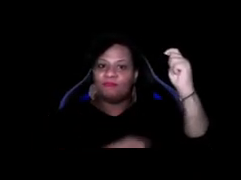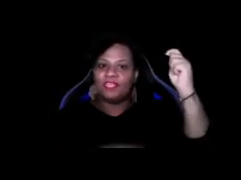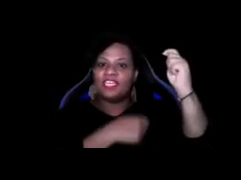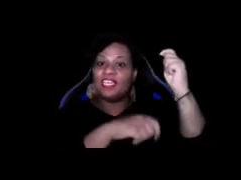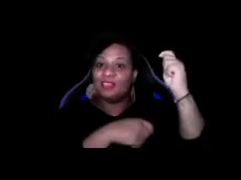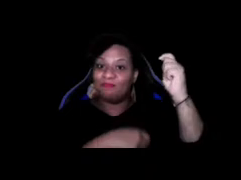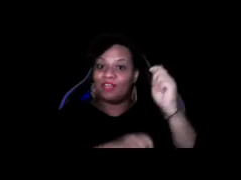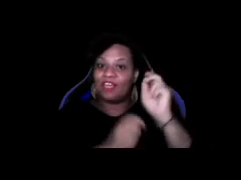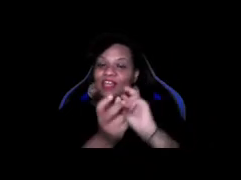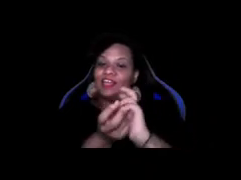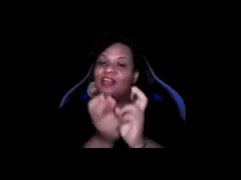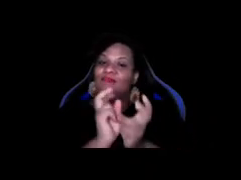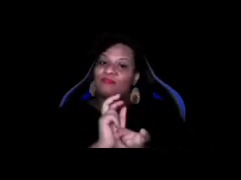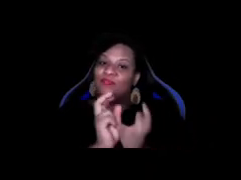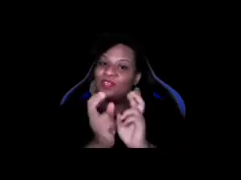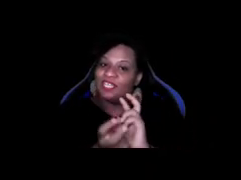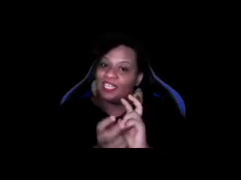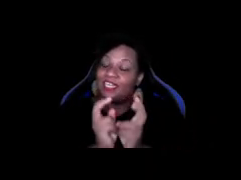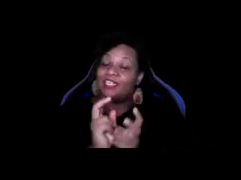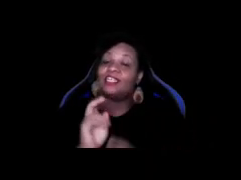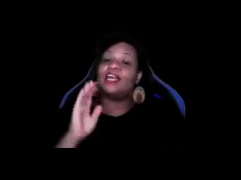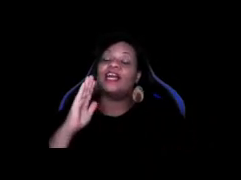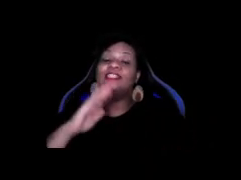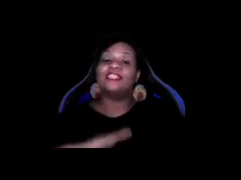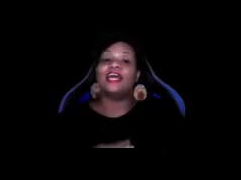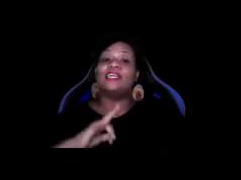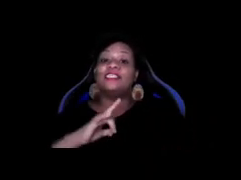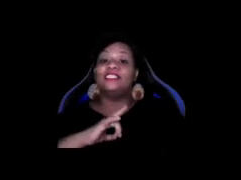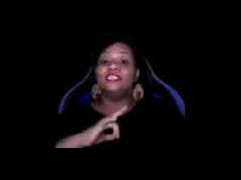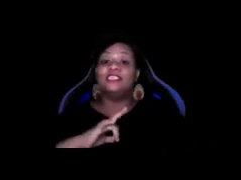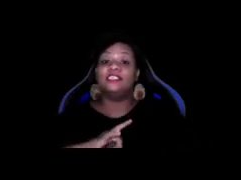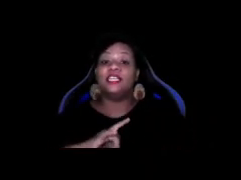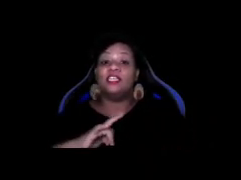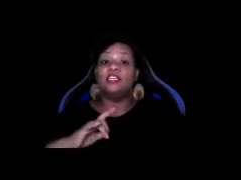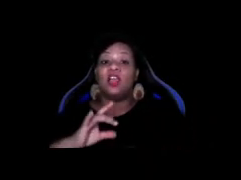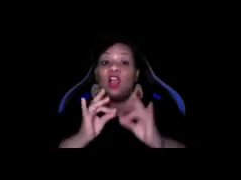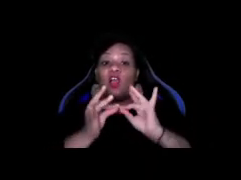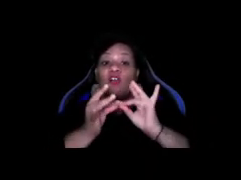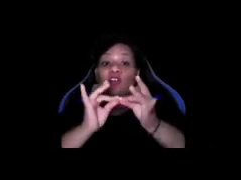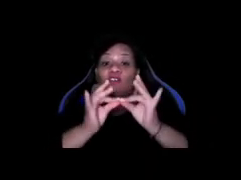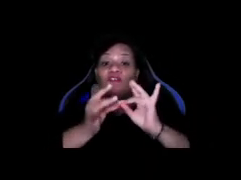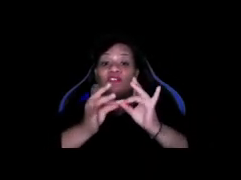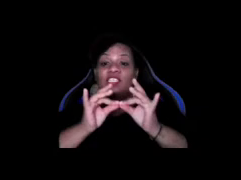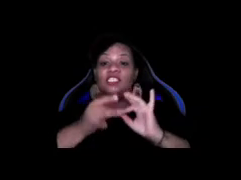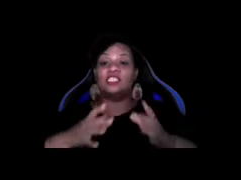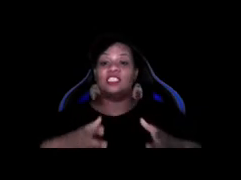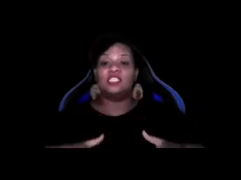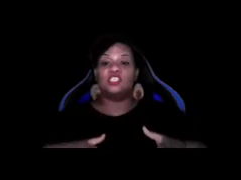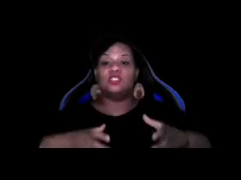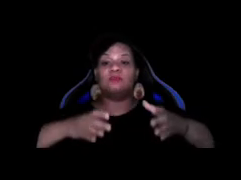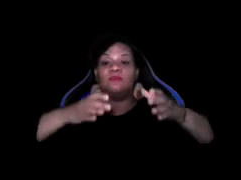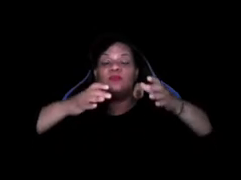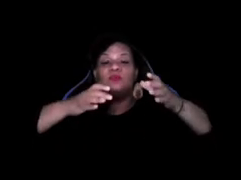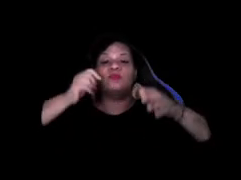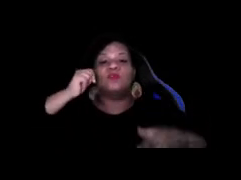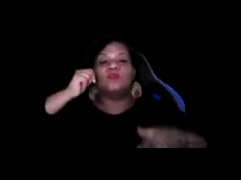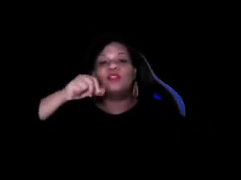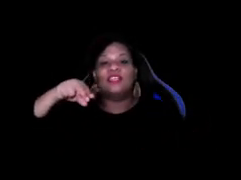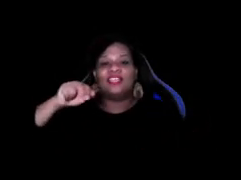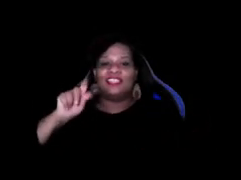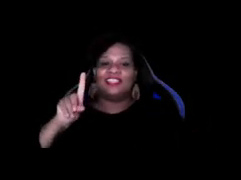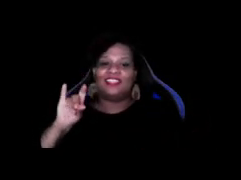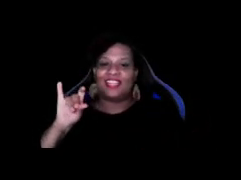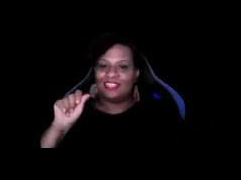berimbau. E à tarde teremos uma oficina de tambor xamânico com a irmã Nádia Cauã.